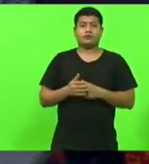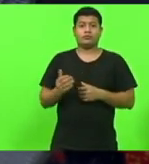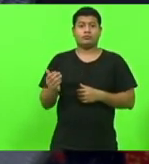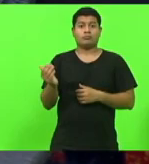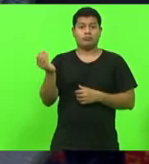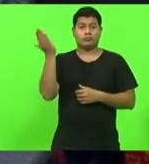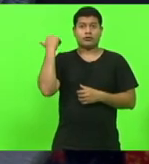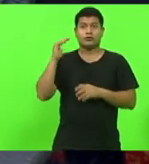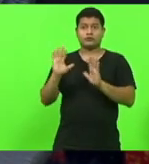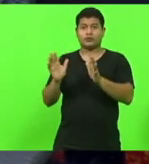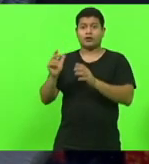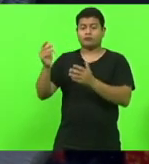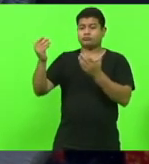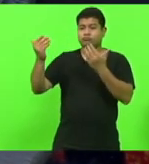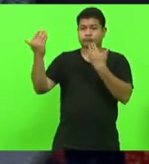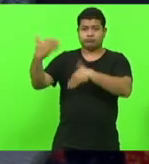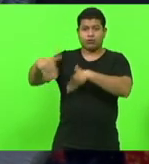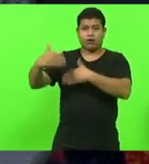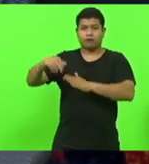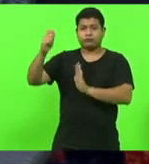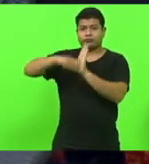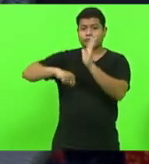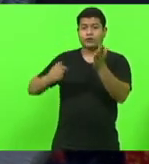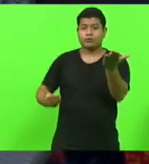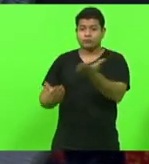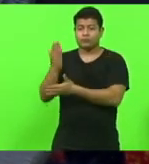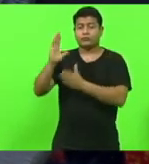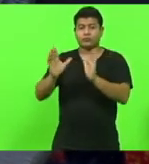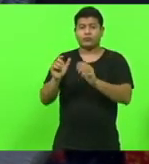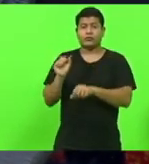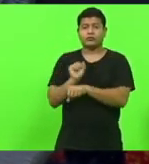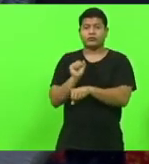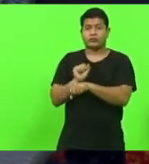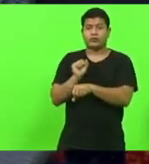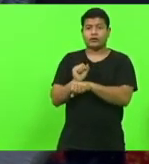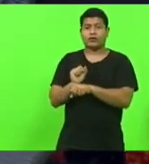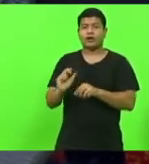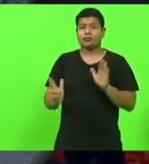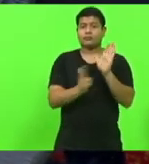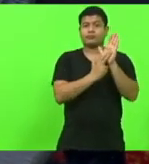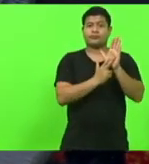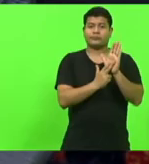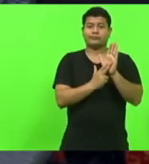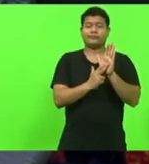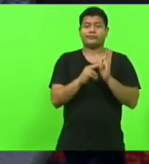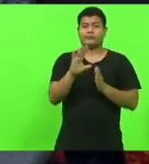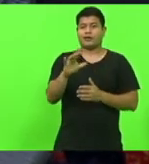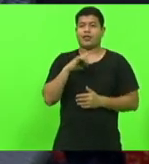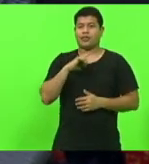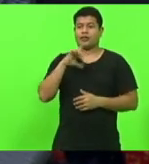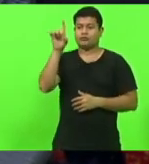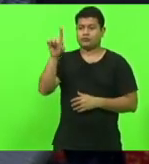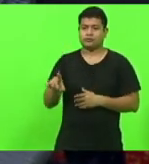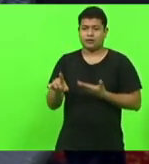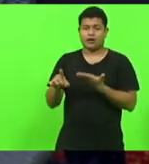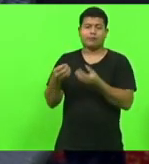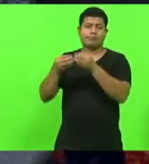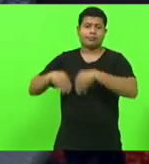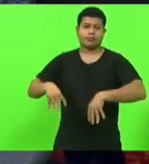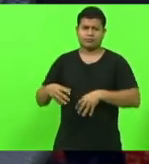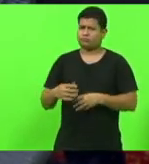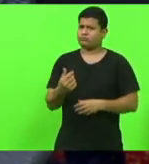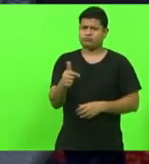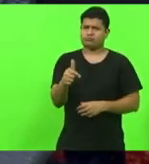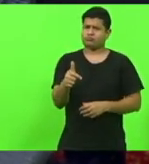estão em concurso público aprovado aguardando para a assunção terão os seus direitos prejudicados. Nós